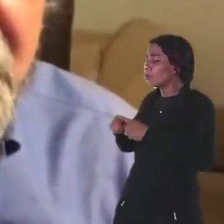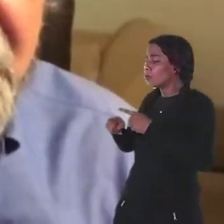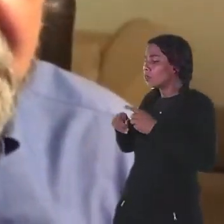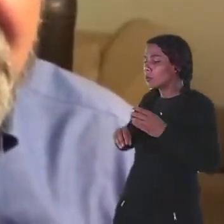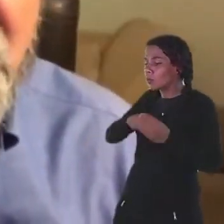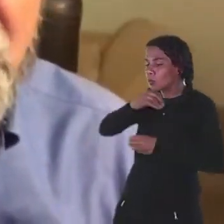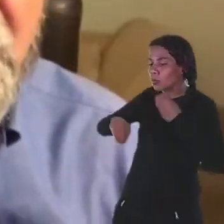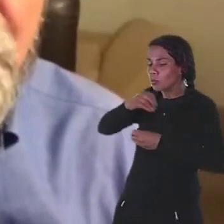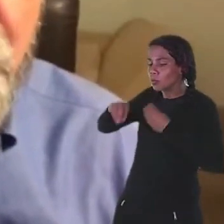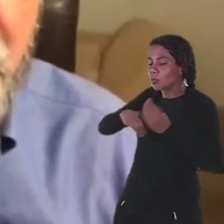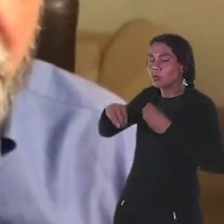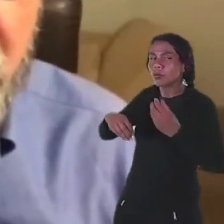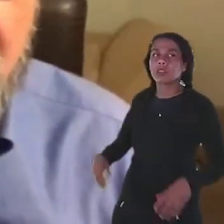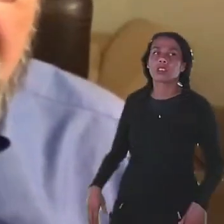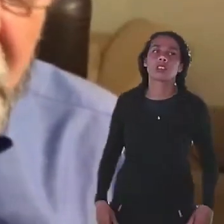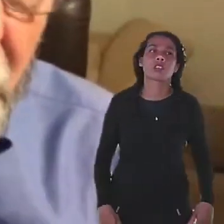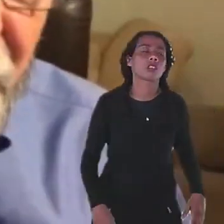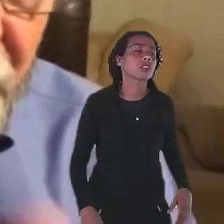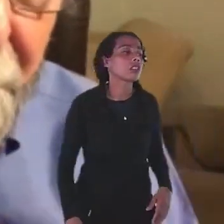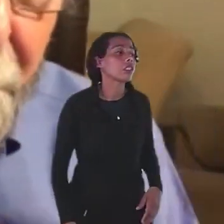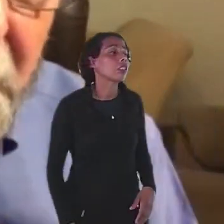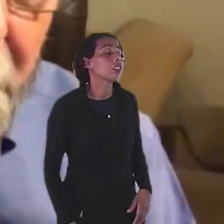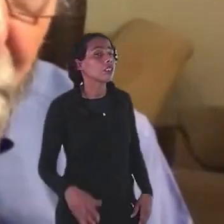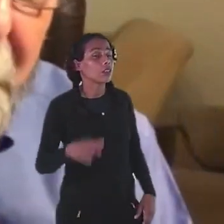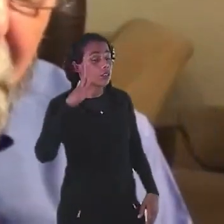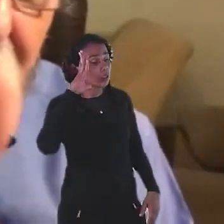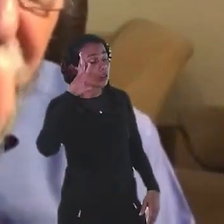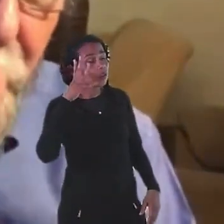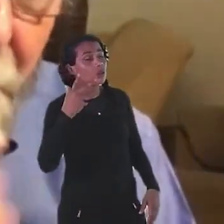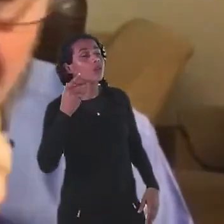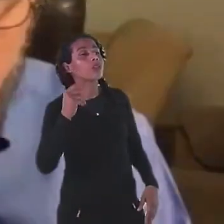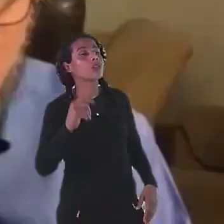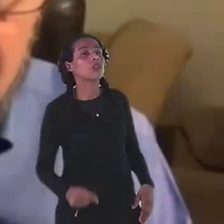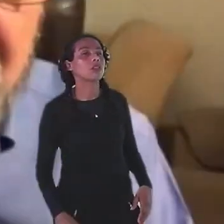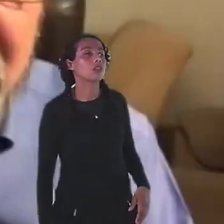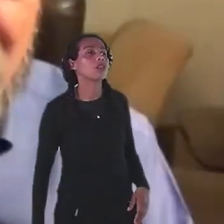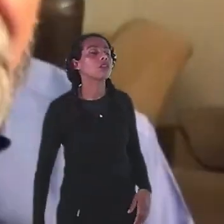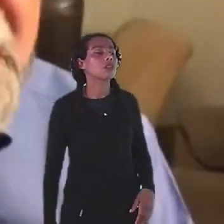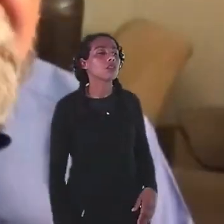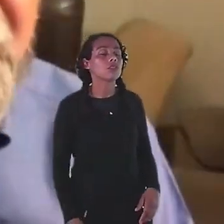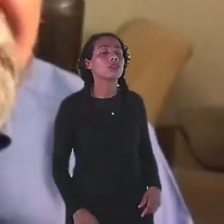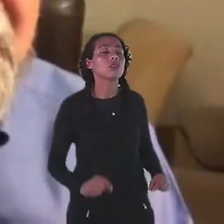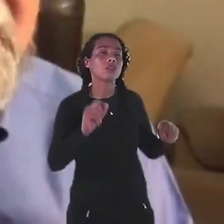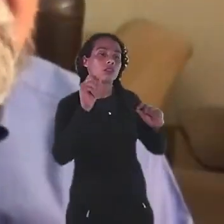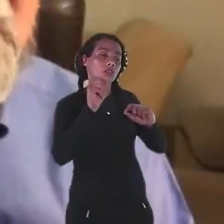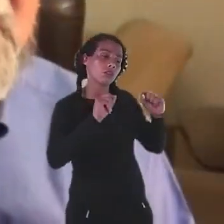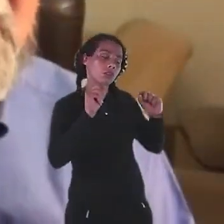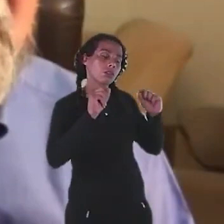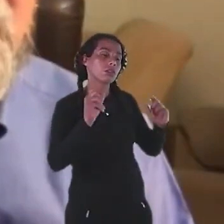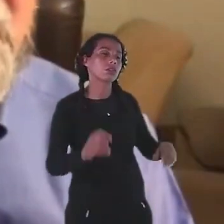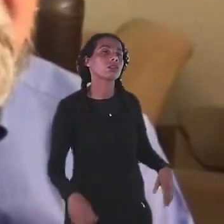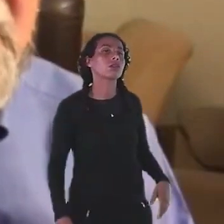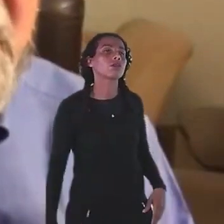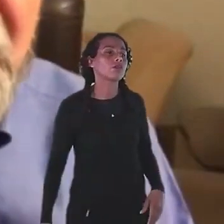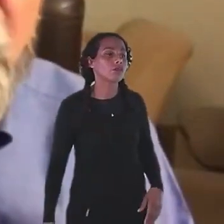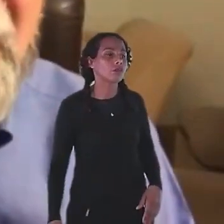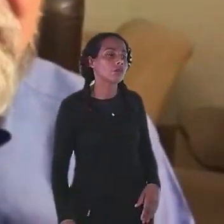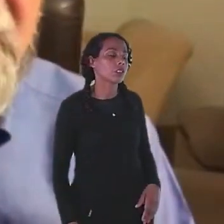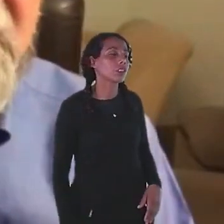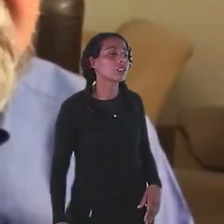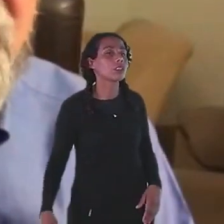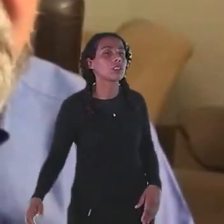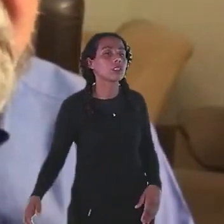esses são, junto com... Eu deixei de fora porque é parte da manifestação dessa caixa de ferramentas,